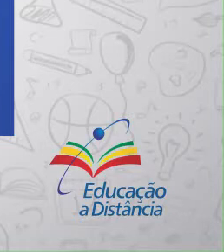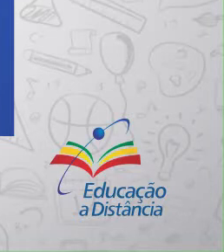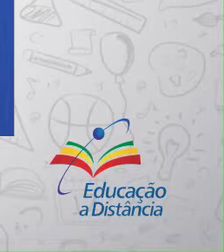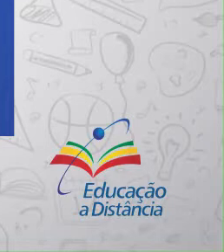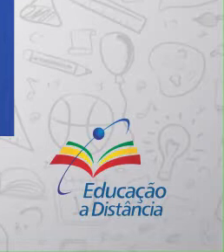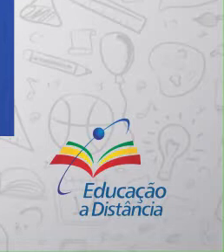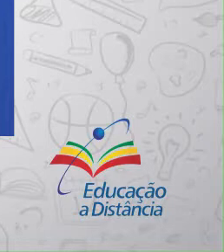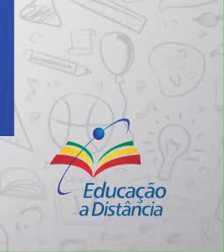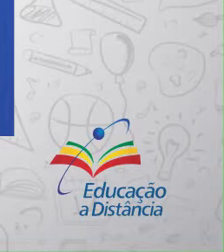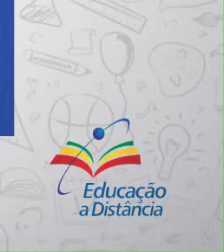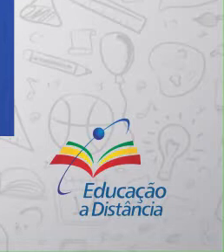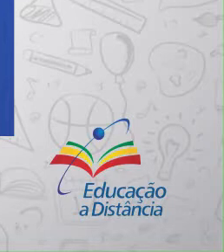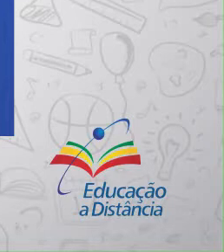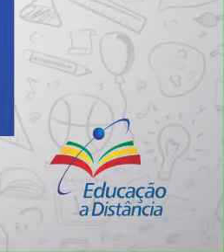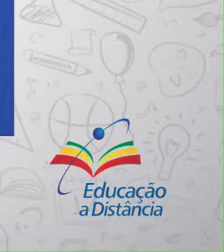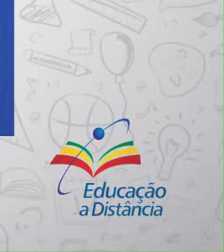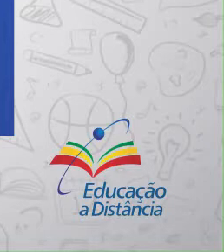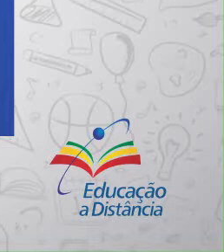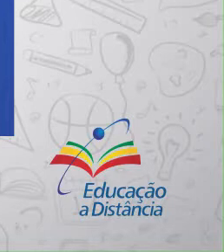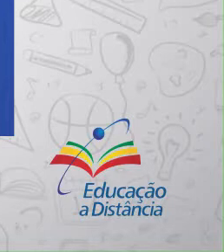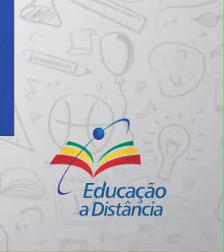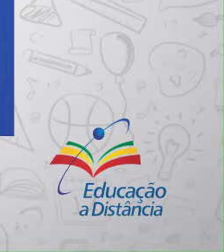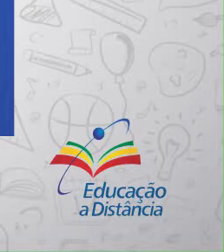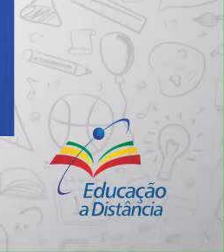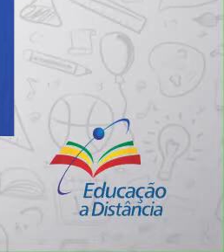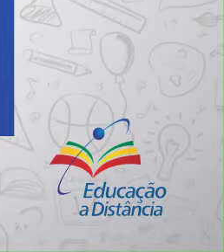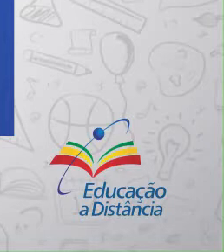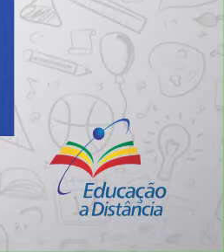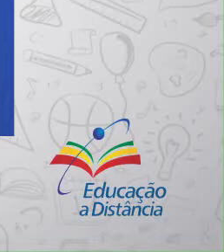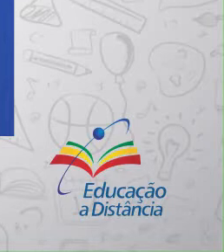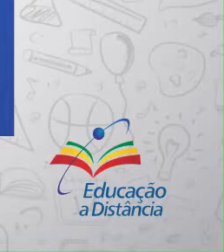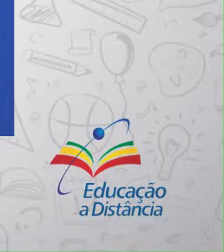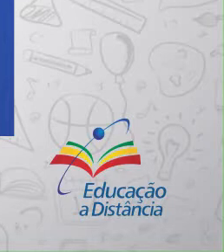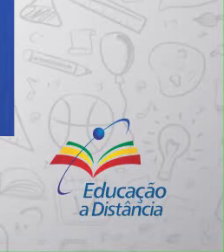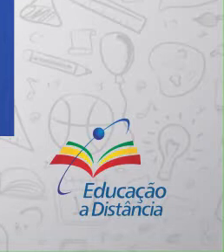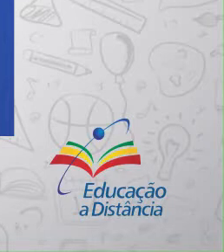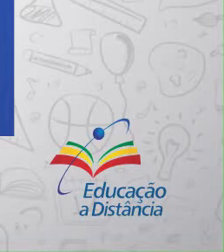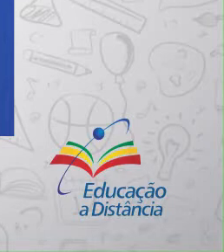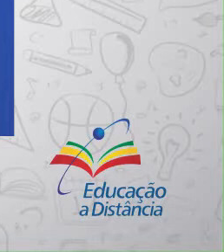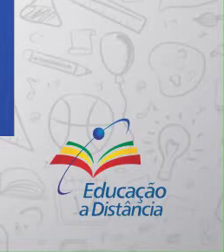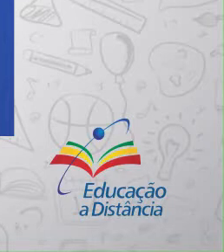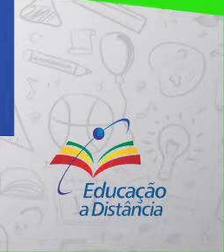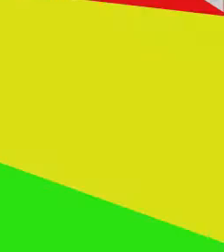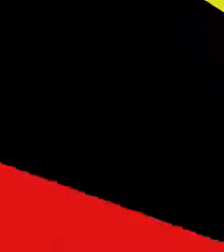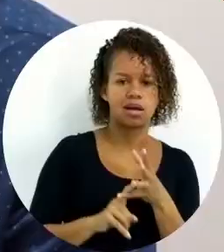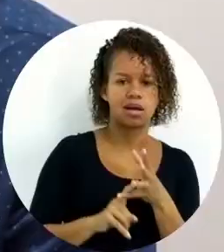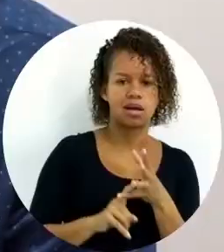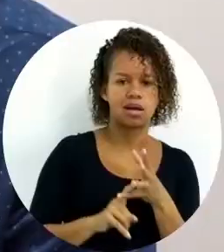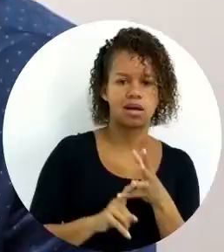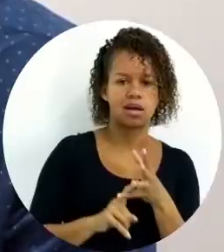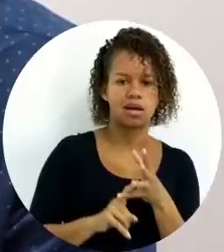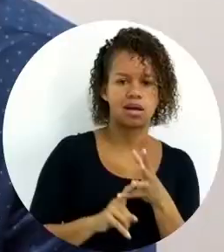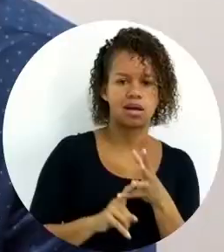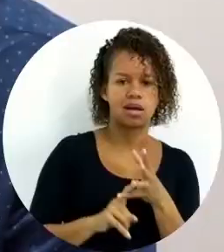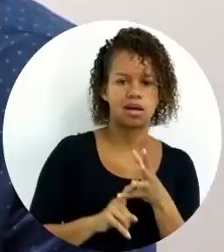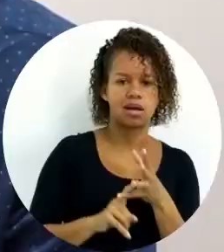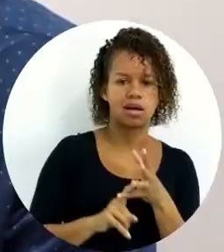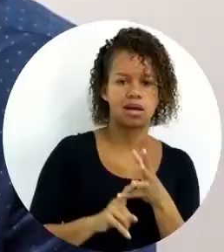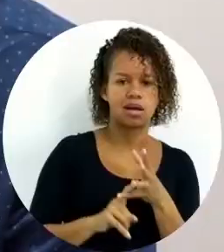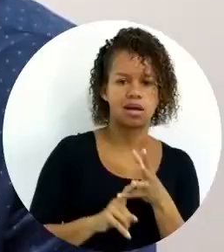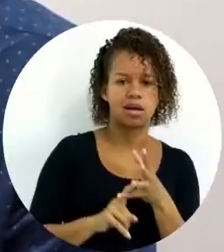Manipular ferramentas de busca na web utilizando operadores booleanos e sintaxe de busca. Lamartine